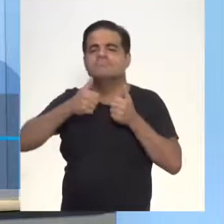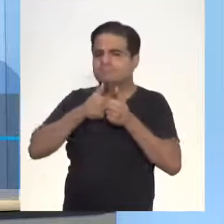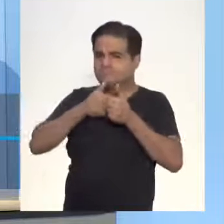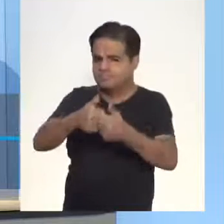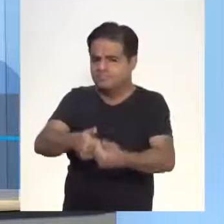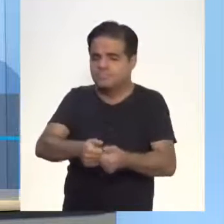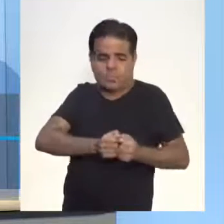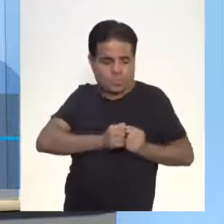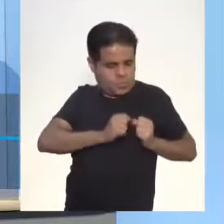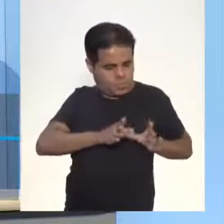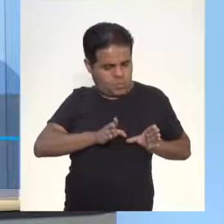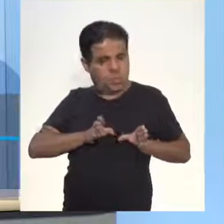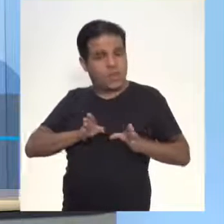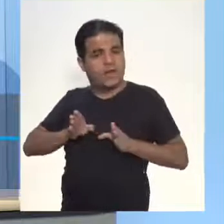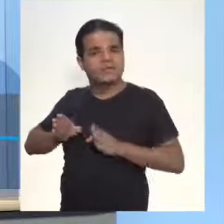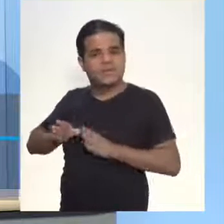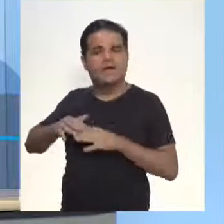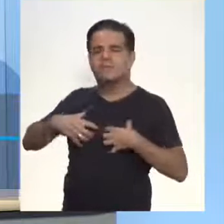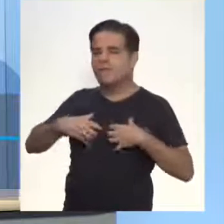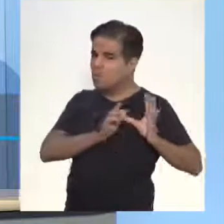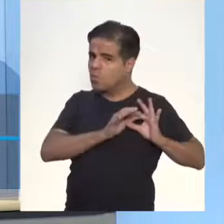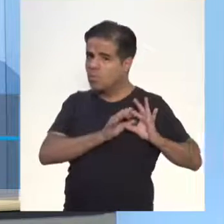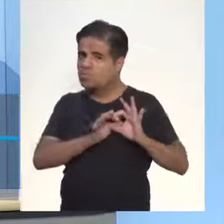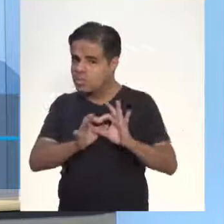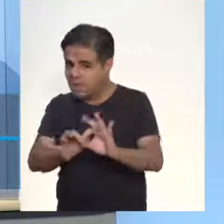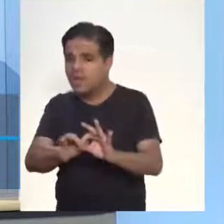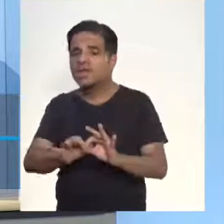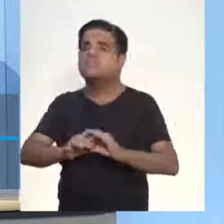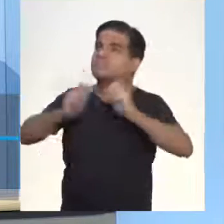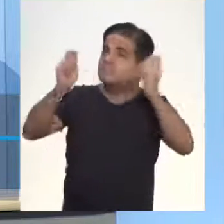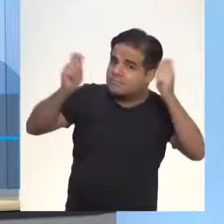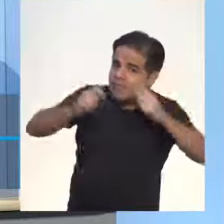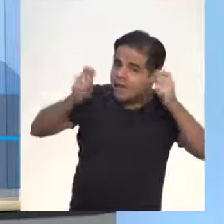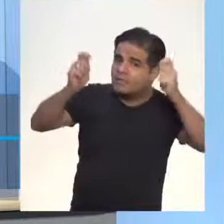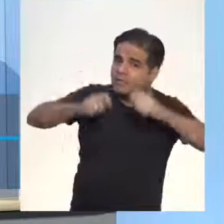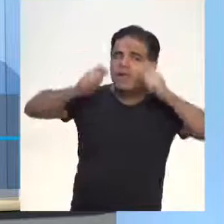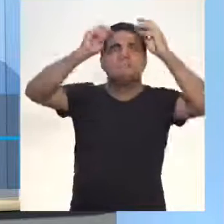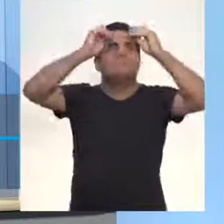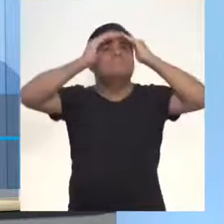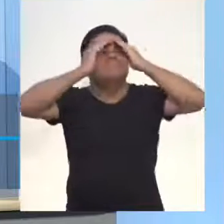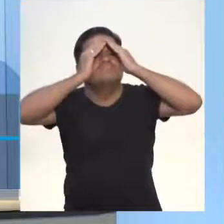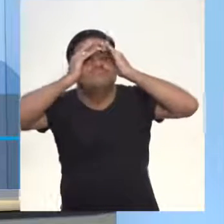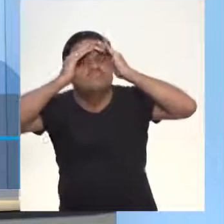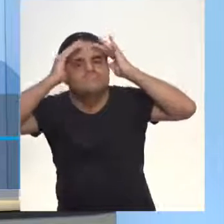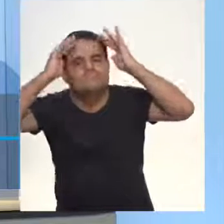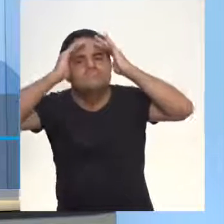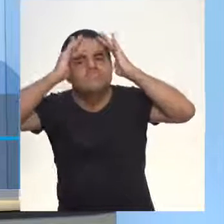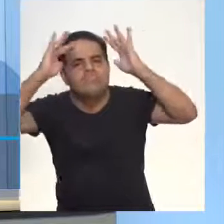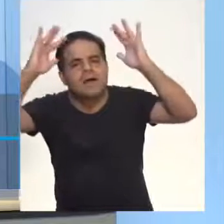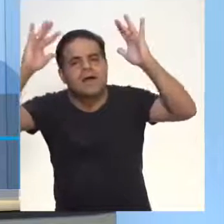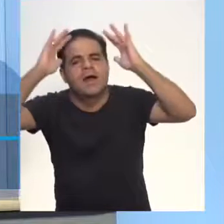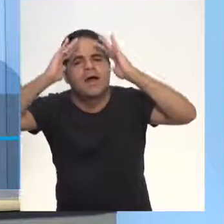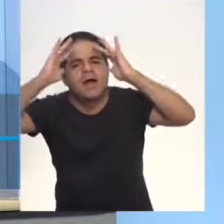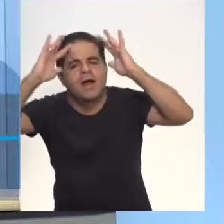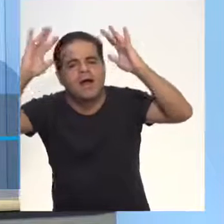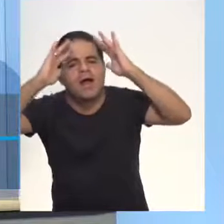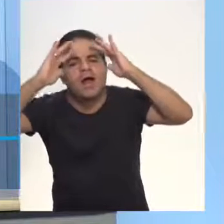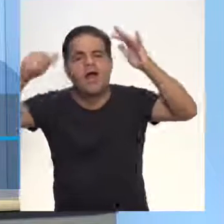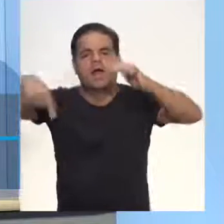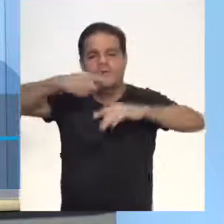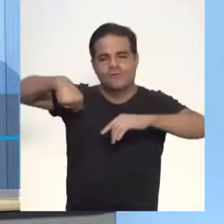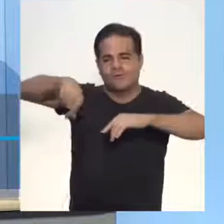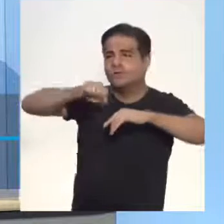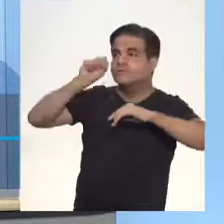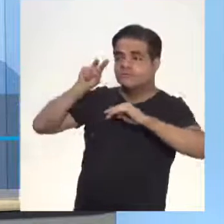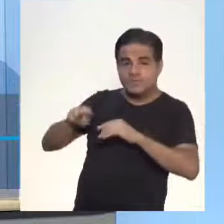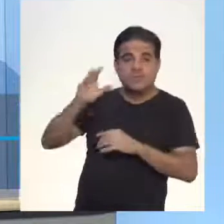ali organizadas, então tem um contexto totalmente ali para pensarmos. E agora, só mais uma pergunta a respeito, que nós vimos,